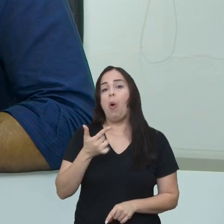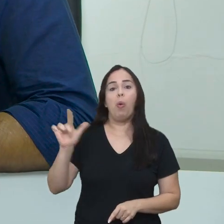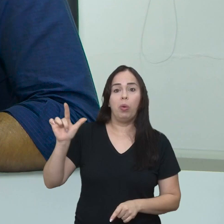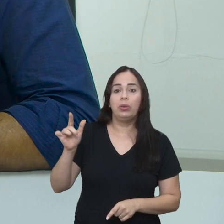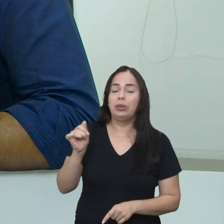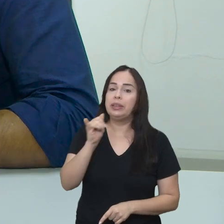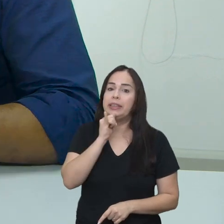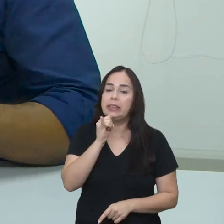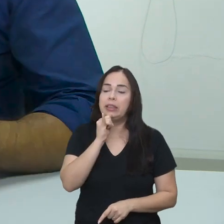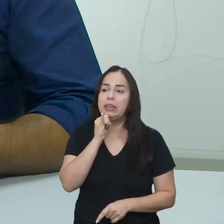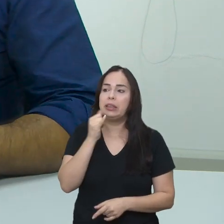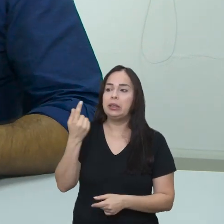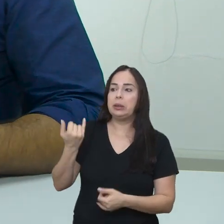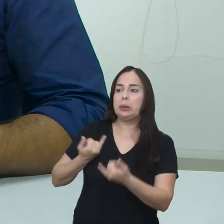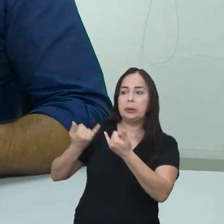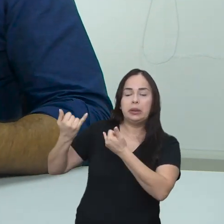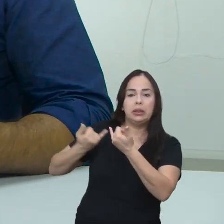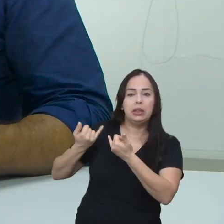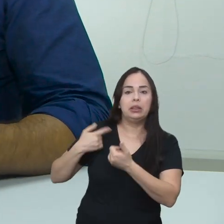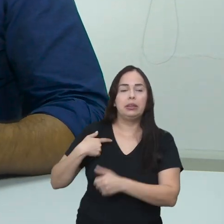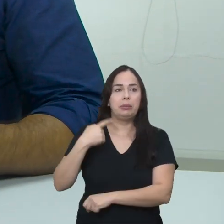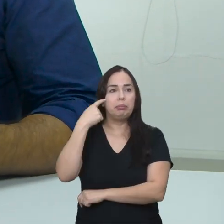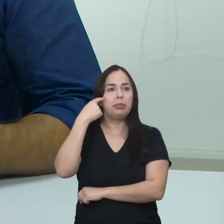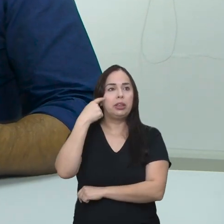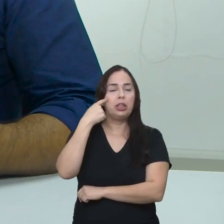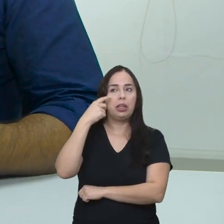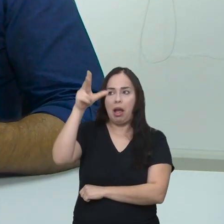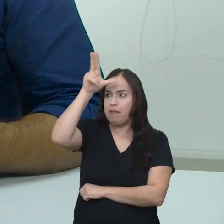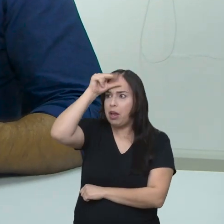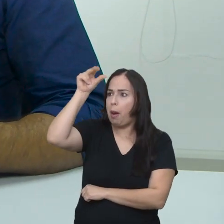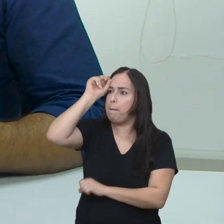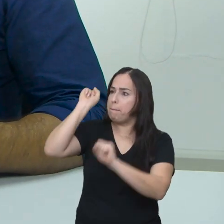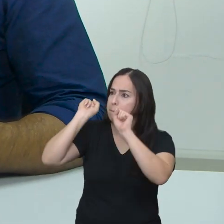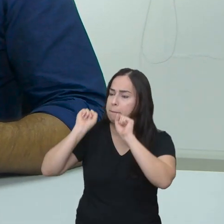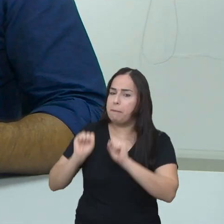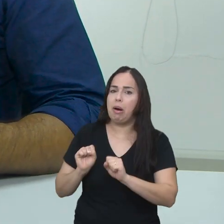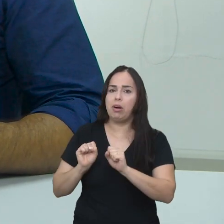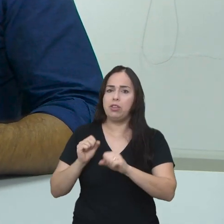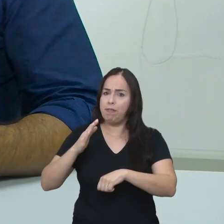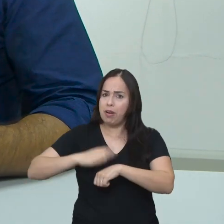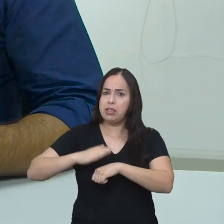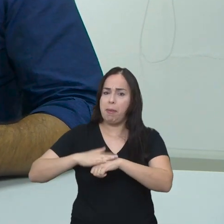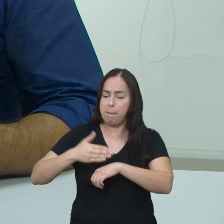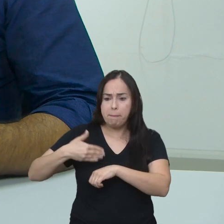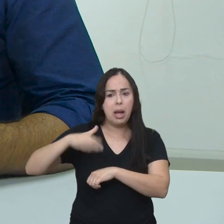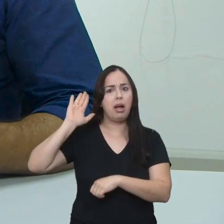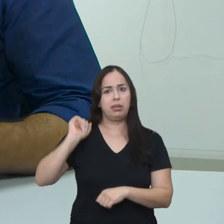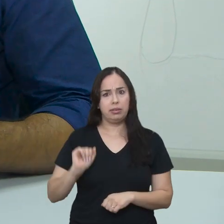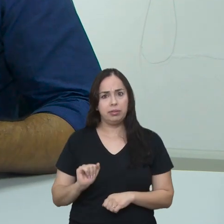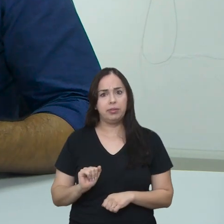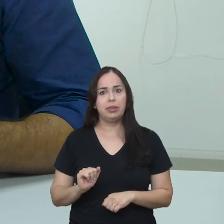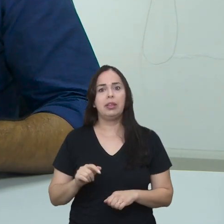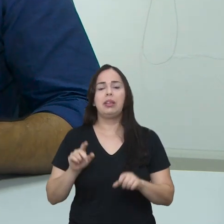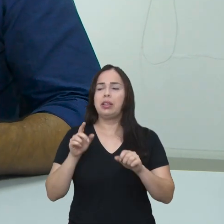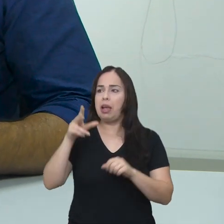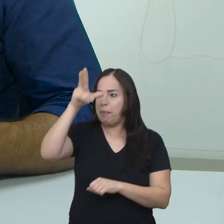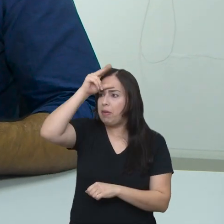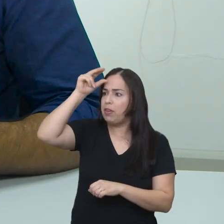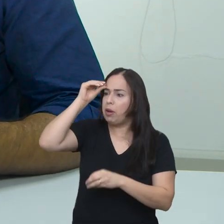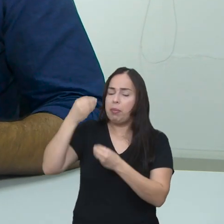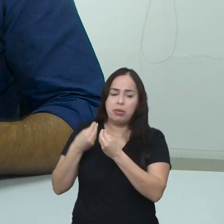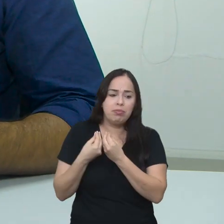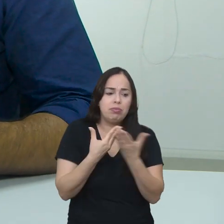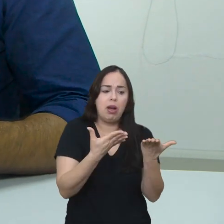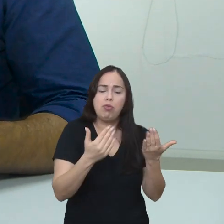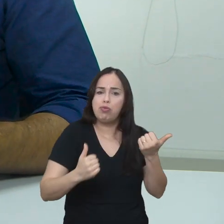por essa razão a gente ouvindo outras situações né a gente pensou Então de que a prefeitura possa ampliar aquilo que